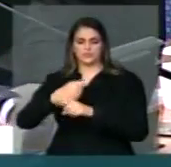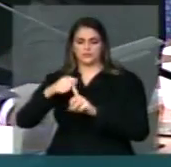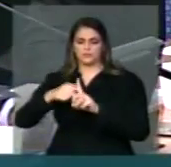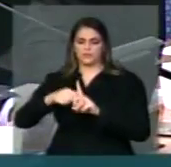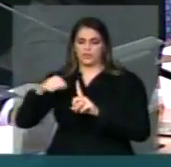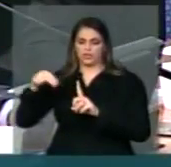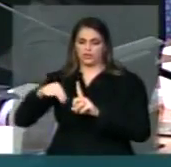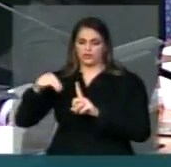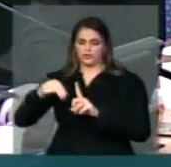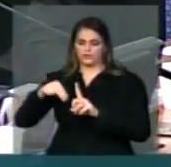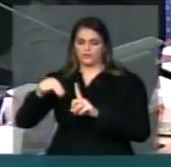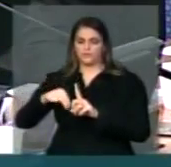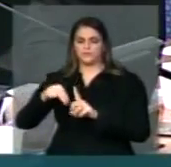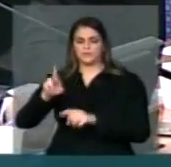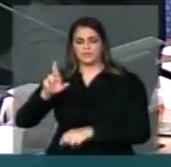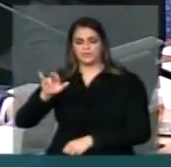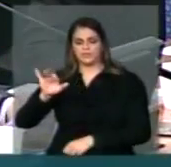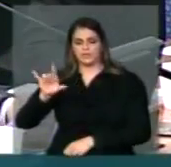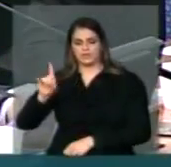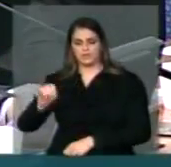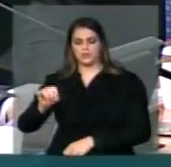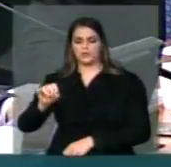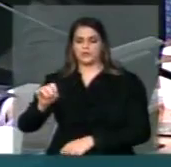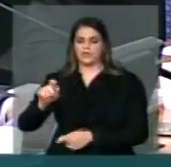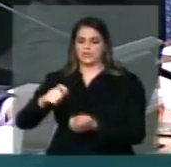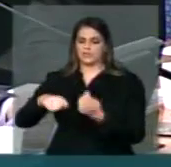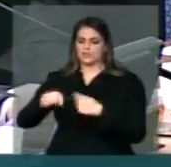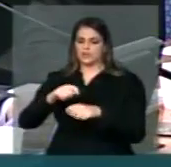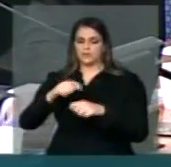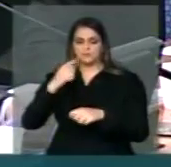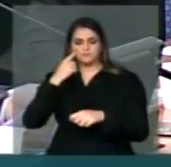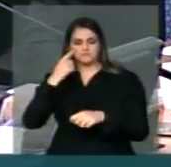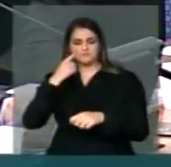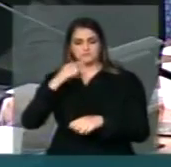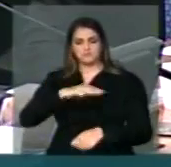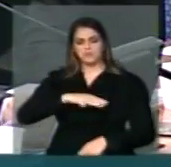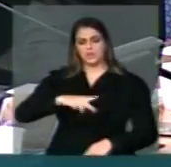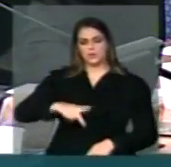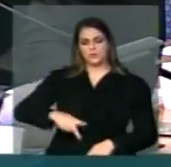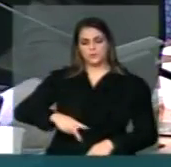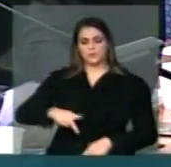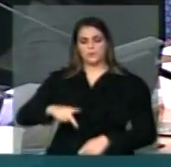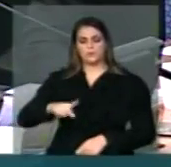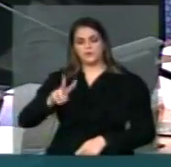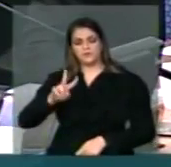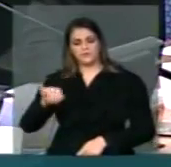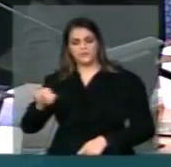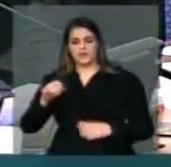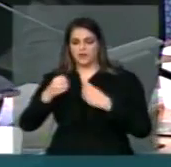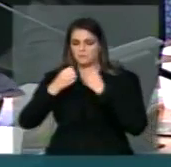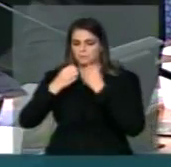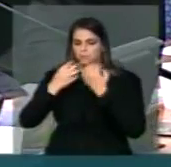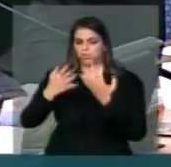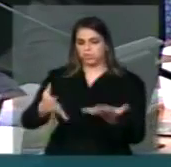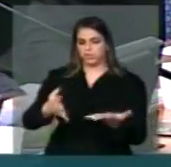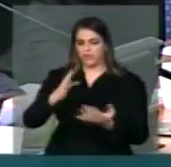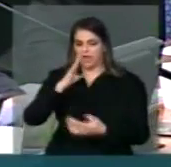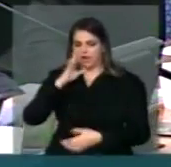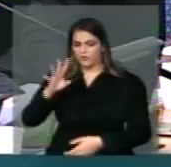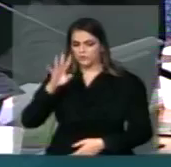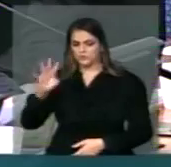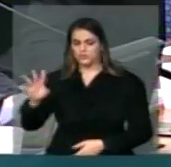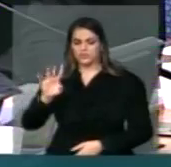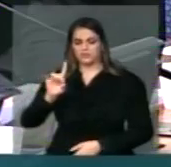lembrar, o engenheiro Ricardo Pessoa, dono da UTC, está negociando com o Ministério Público a delação premiada. Delação essa que começou a ser negociada